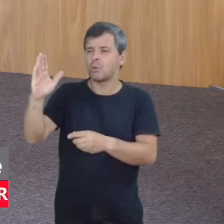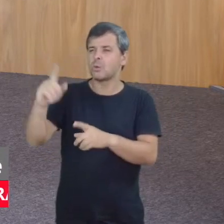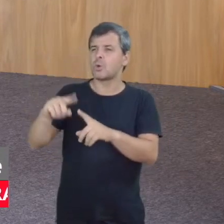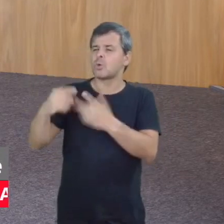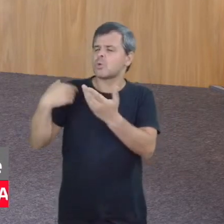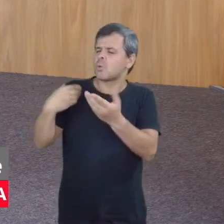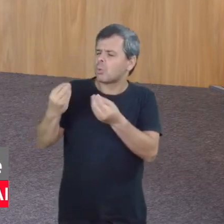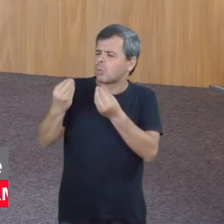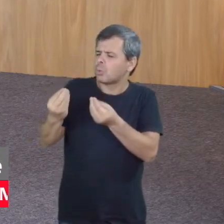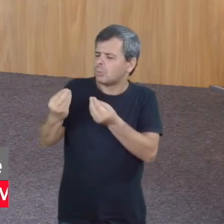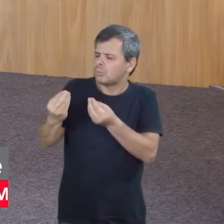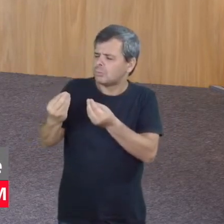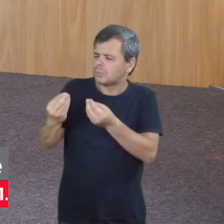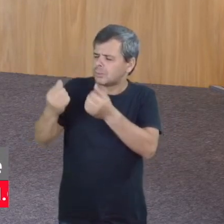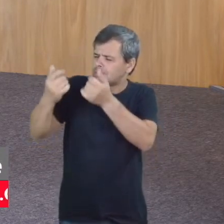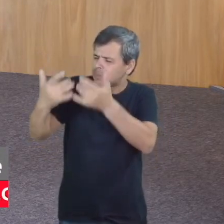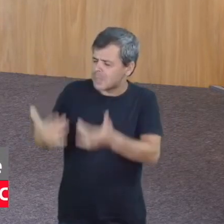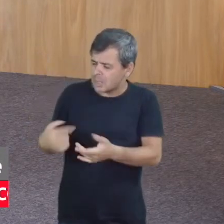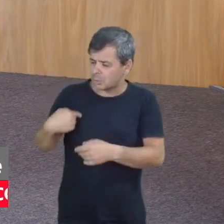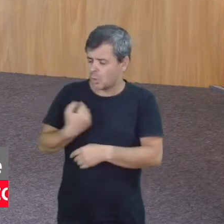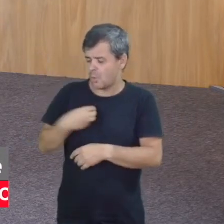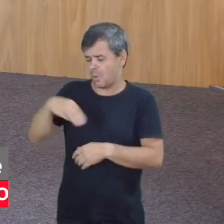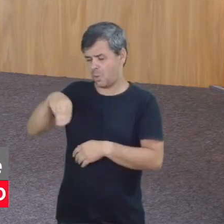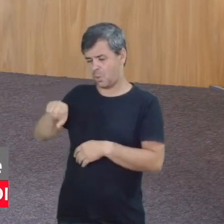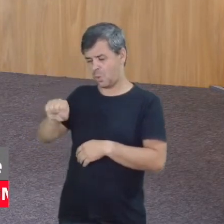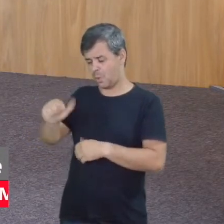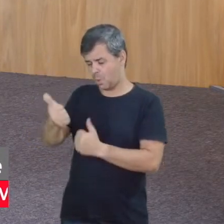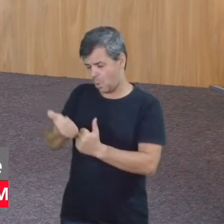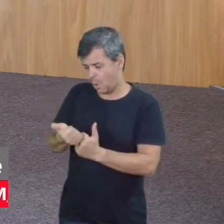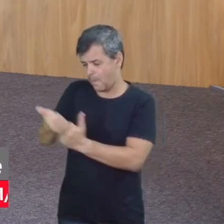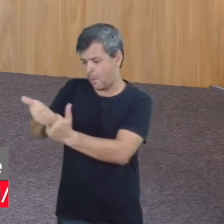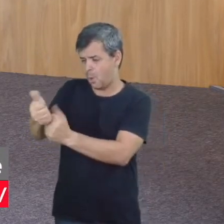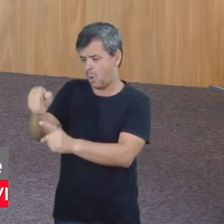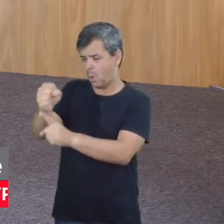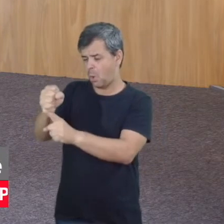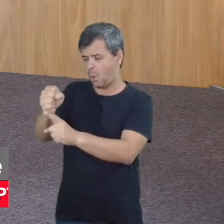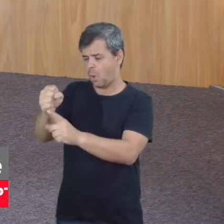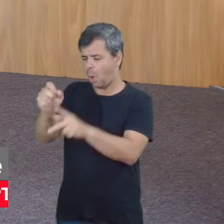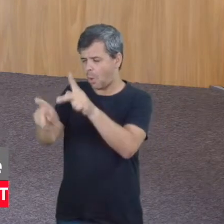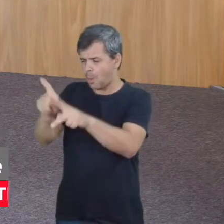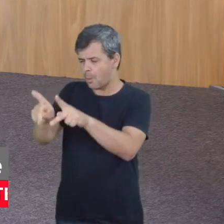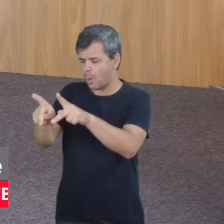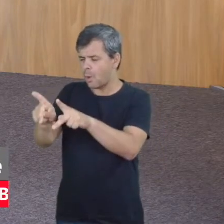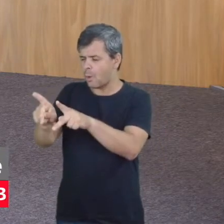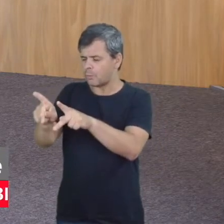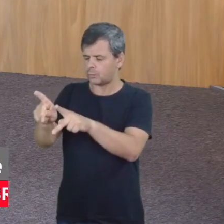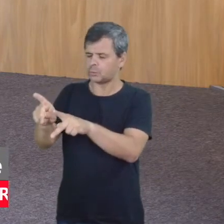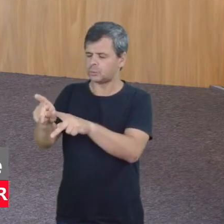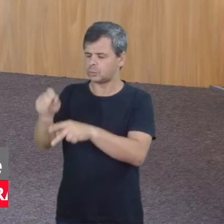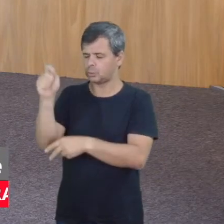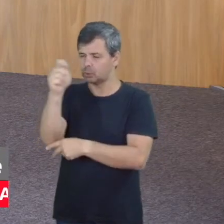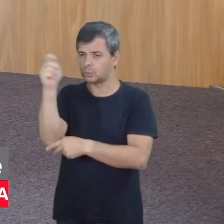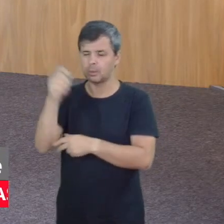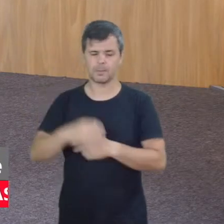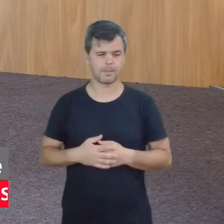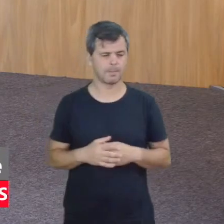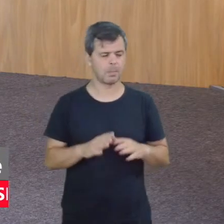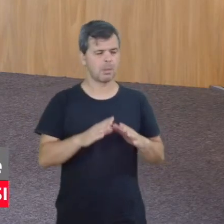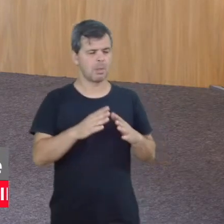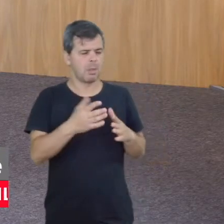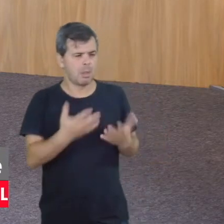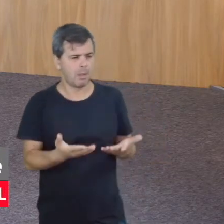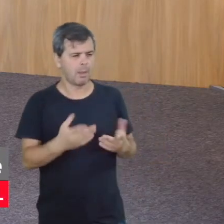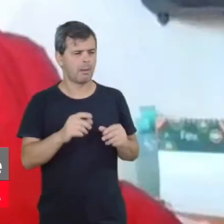das iniciativas do MST em apoio à população do Rio Grande do Sul. Então, há uma